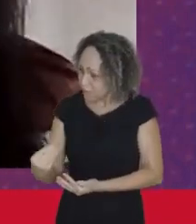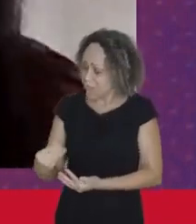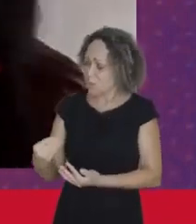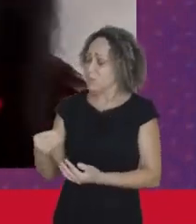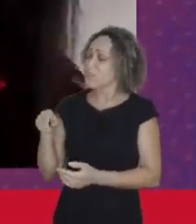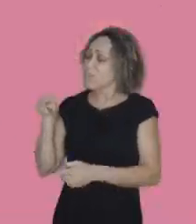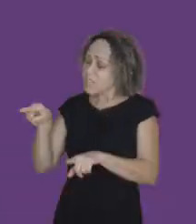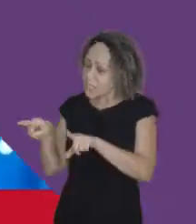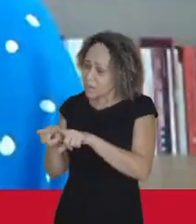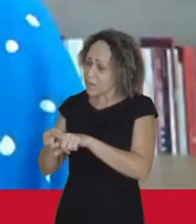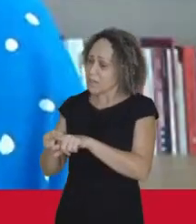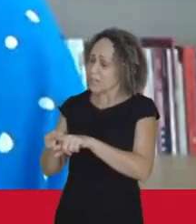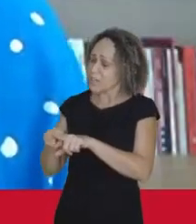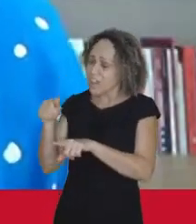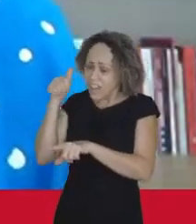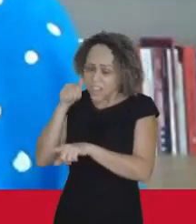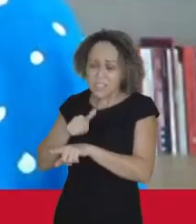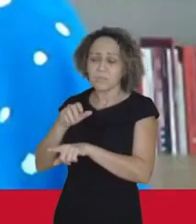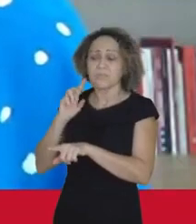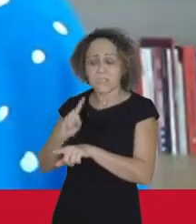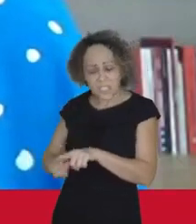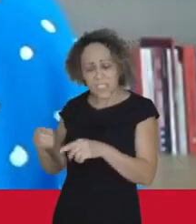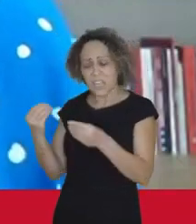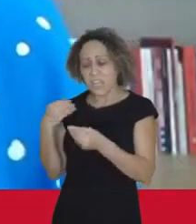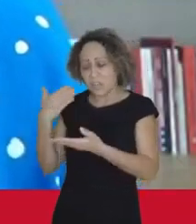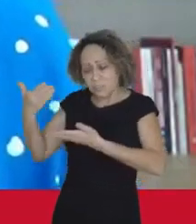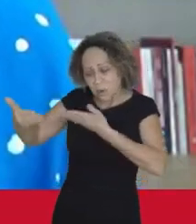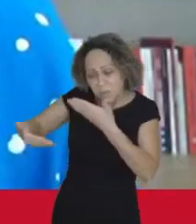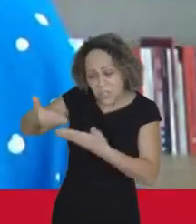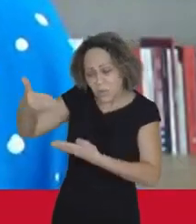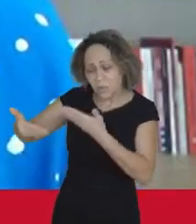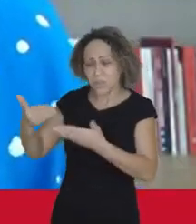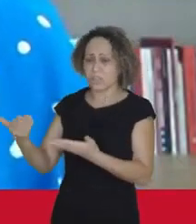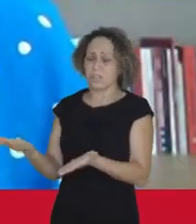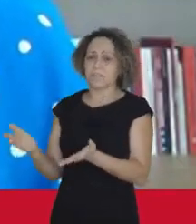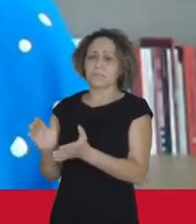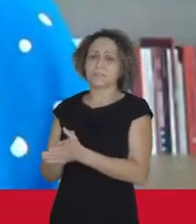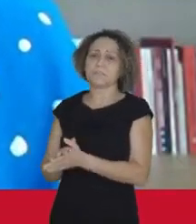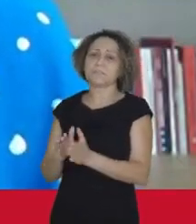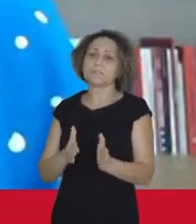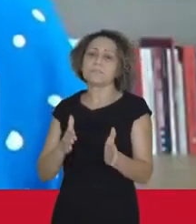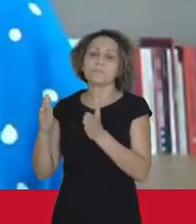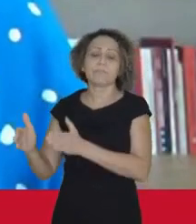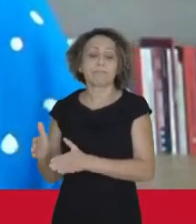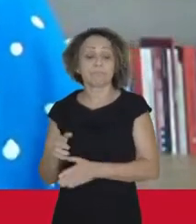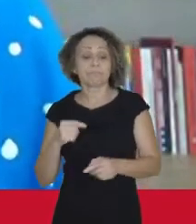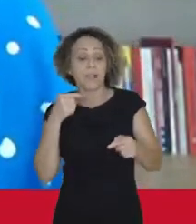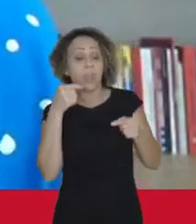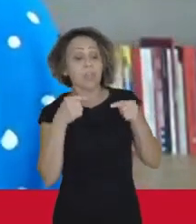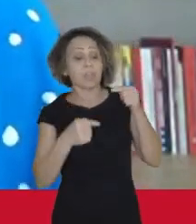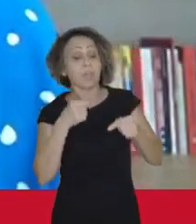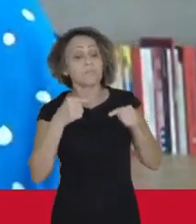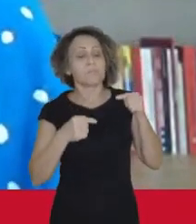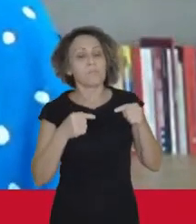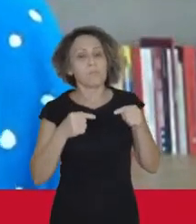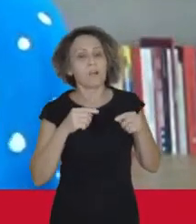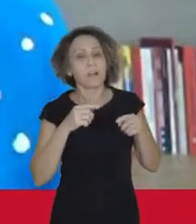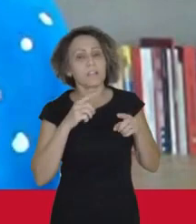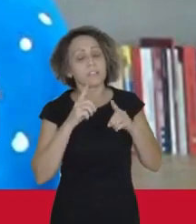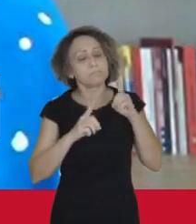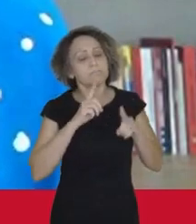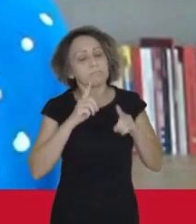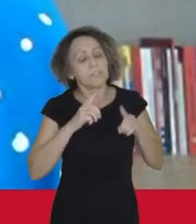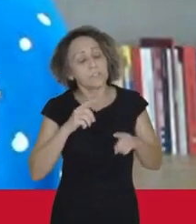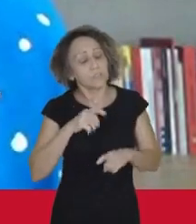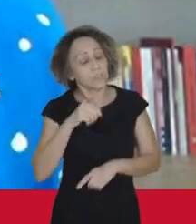cuidar como mulher. Esse debate sobre a questão das mulheres com deficiência e